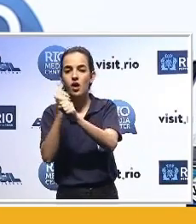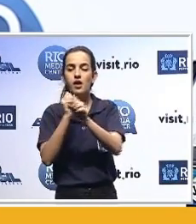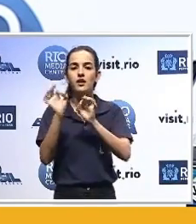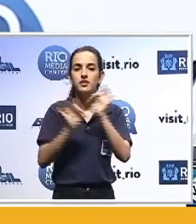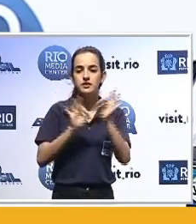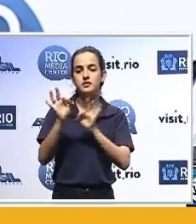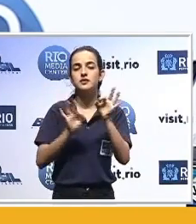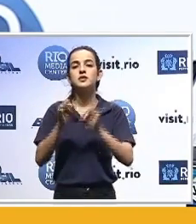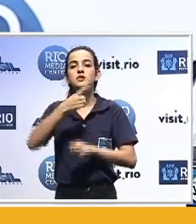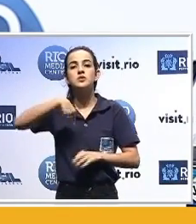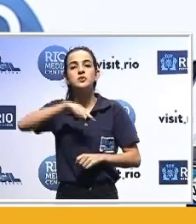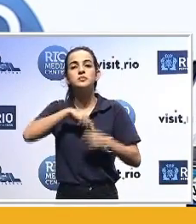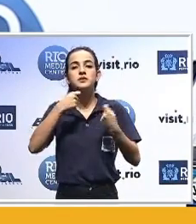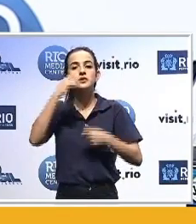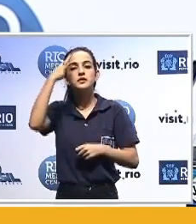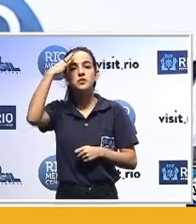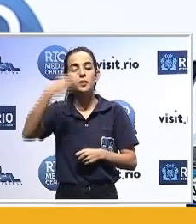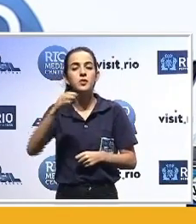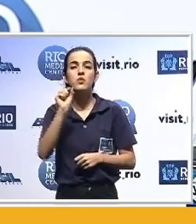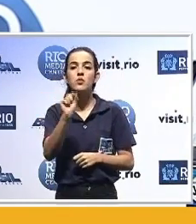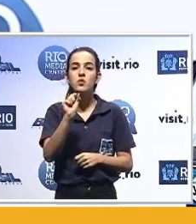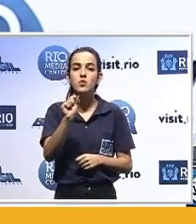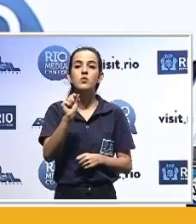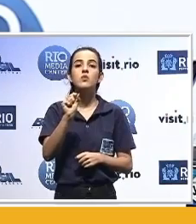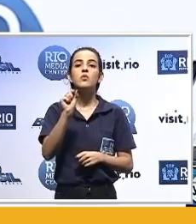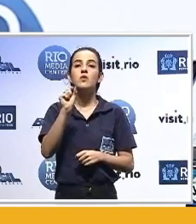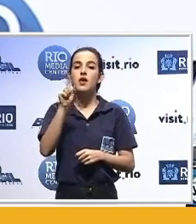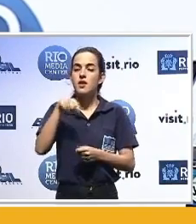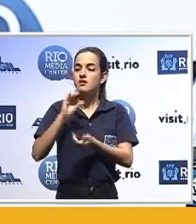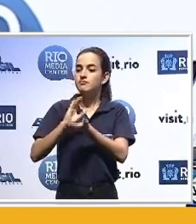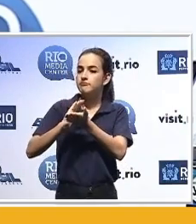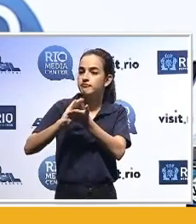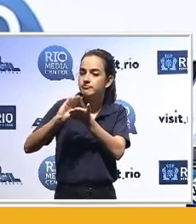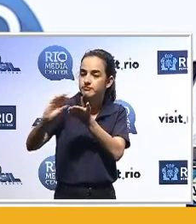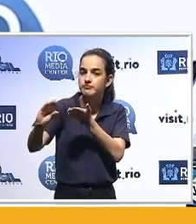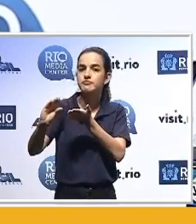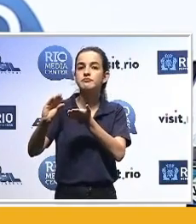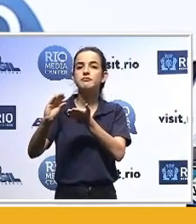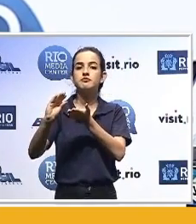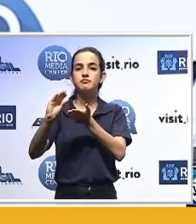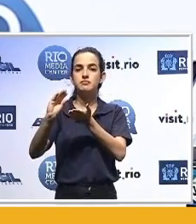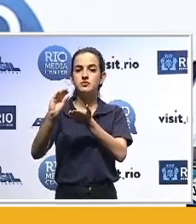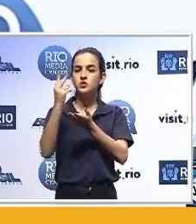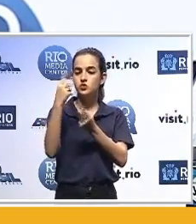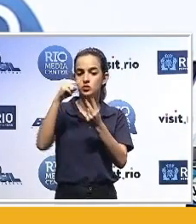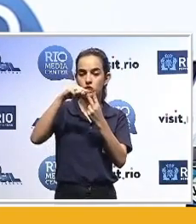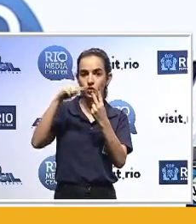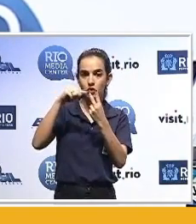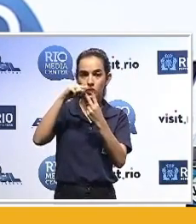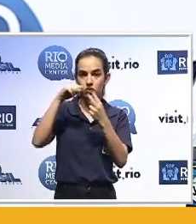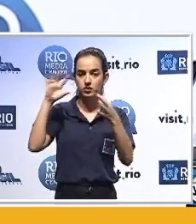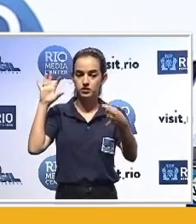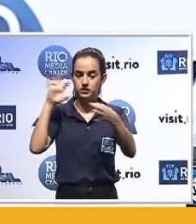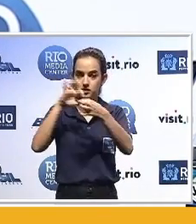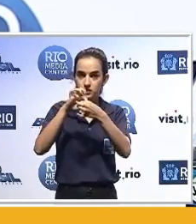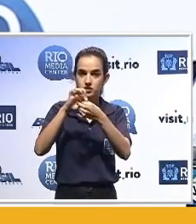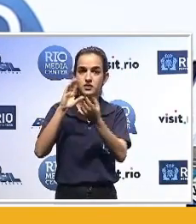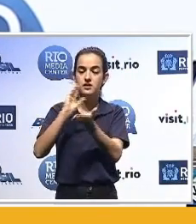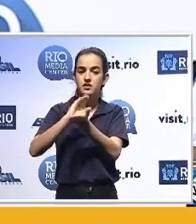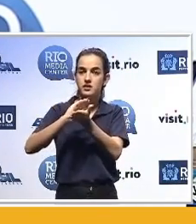nossa parte de entender que isso é um investimento de duas fontes e de duas partes. É